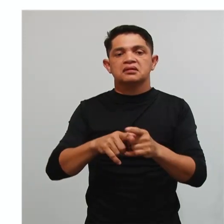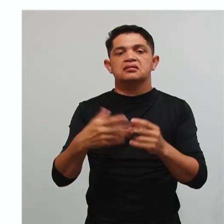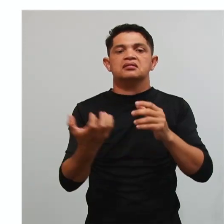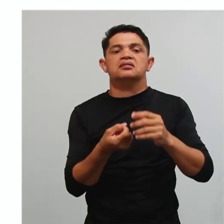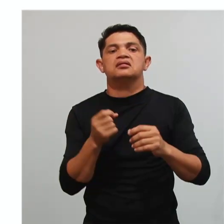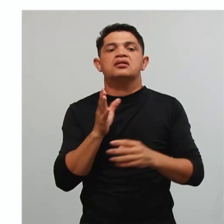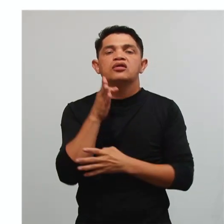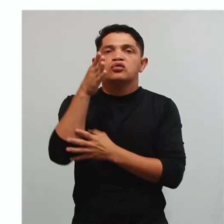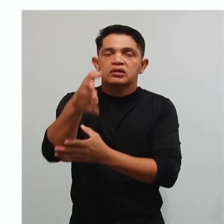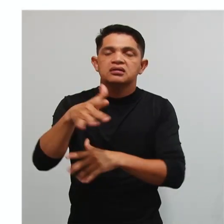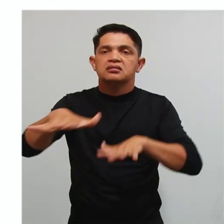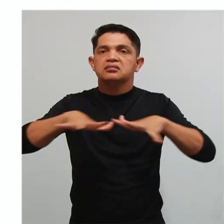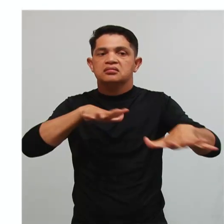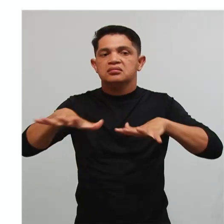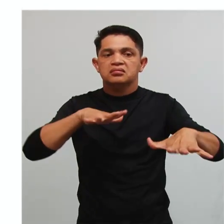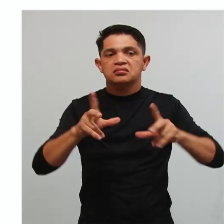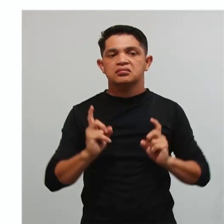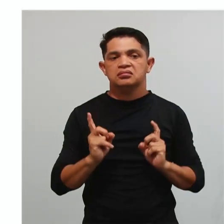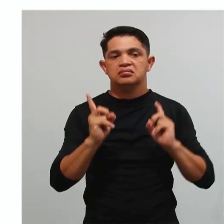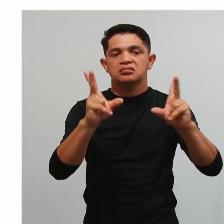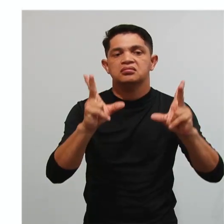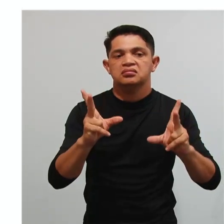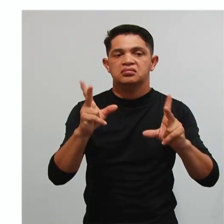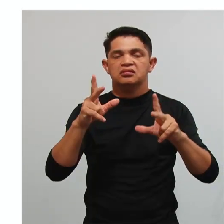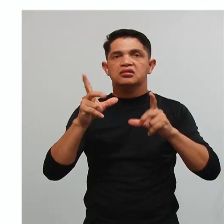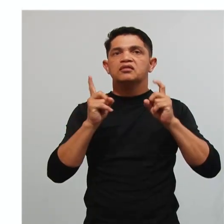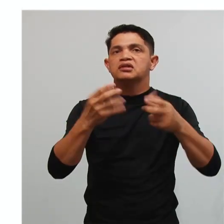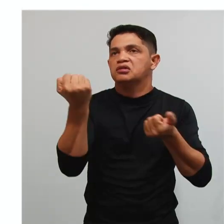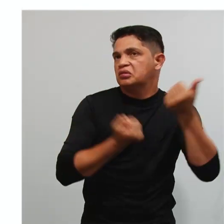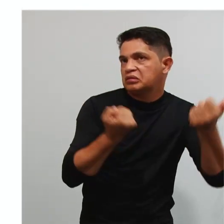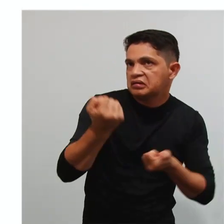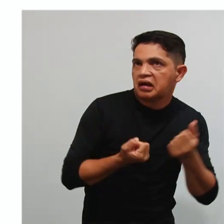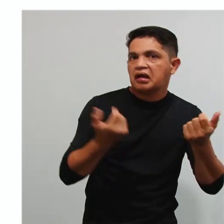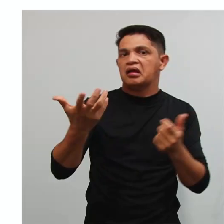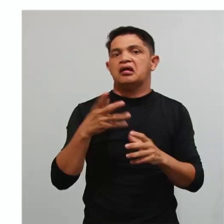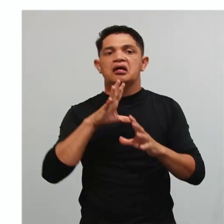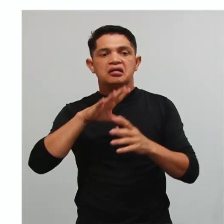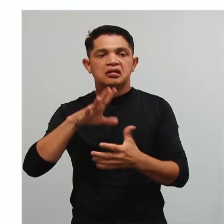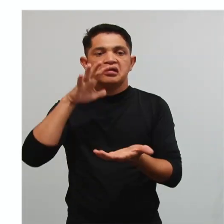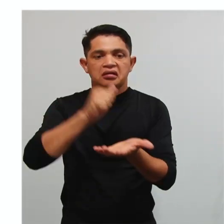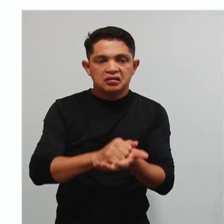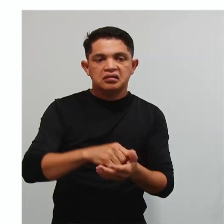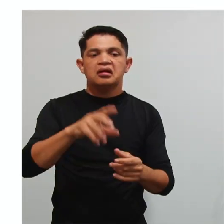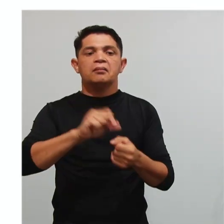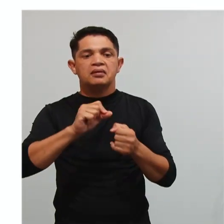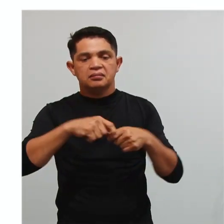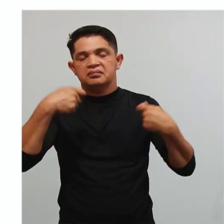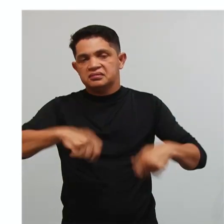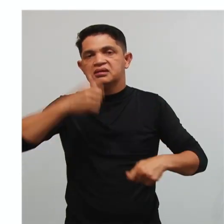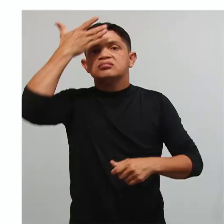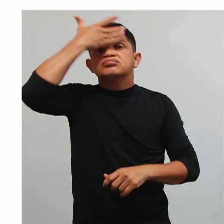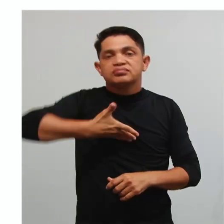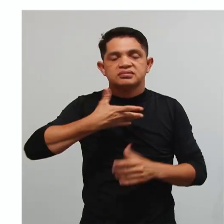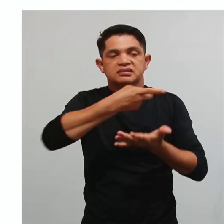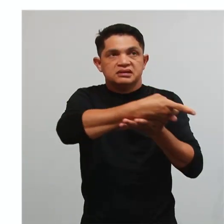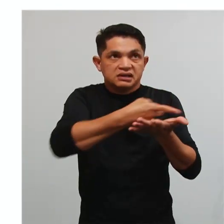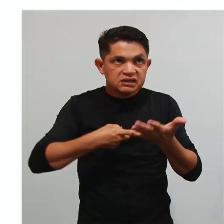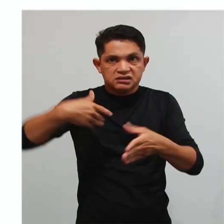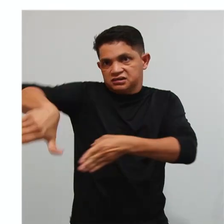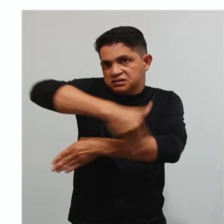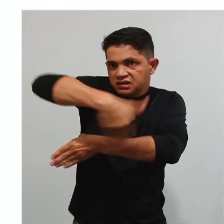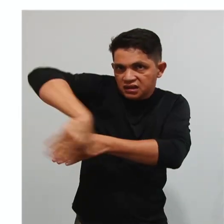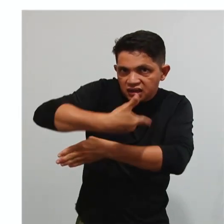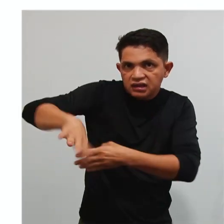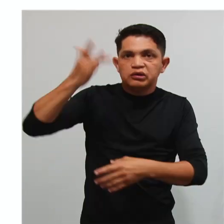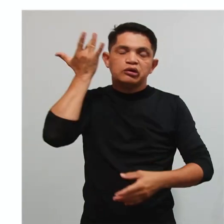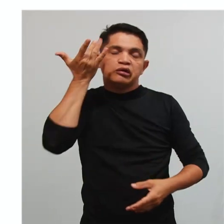Detran, eu estou vendendo um carro, eu vou tirar o documentação, aí ele fala, eu quero a declaração de endereço, porque eu